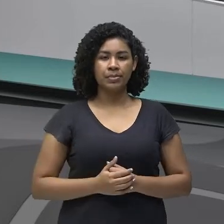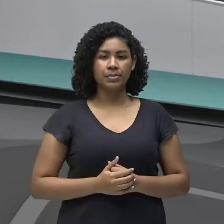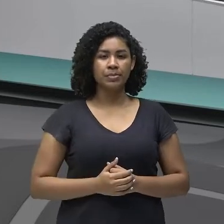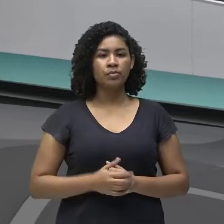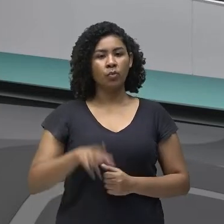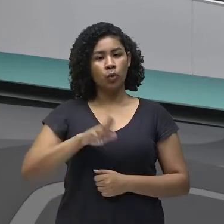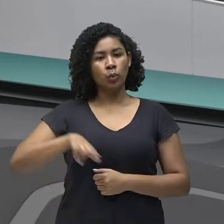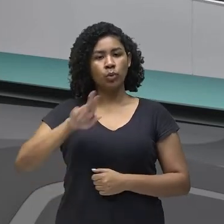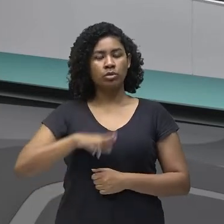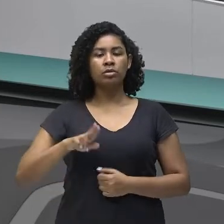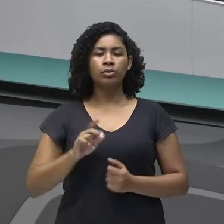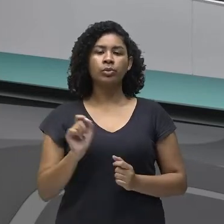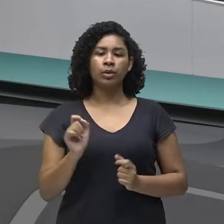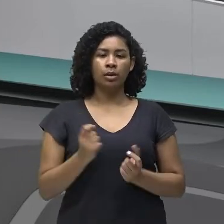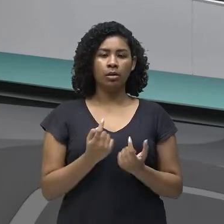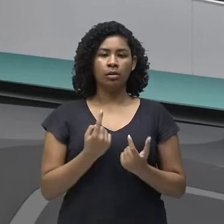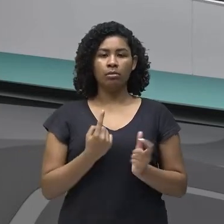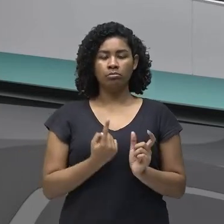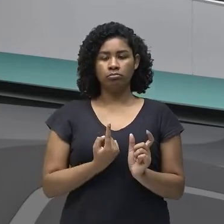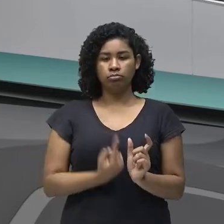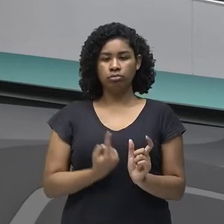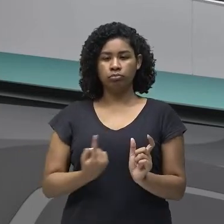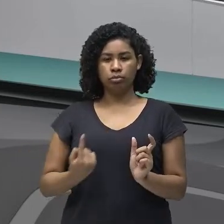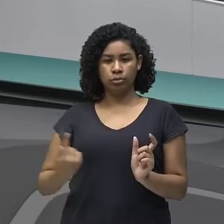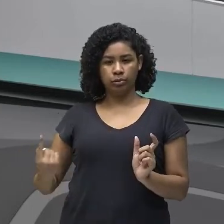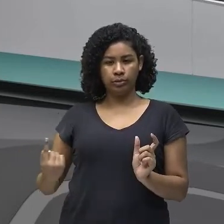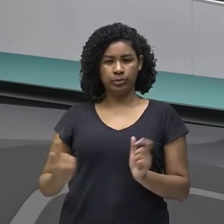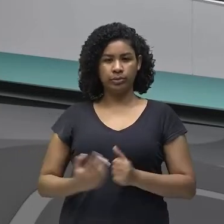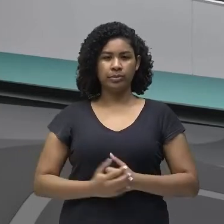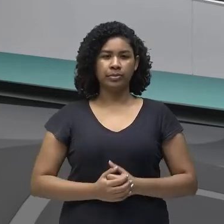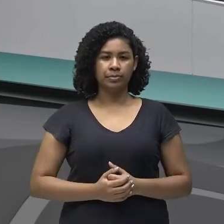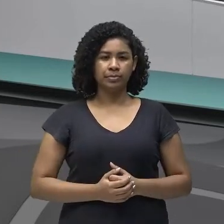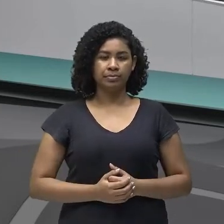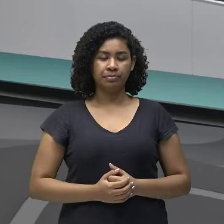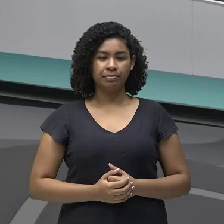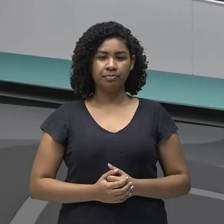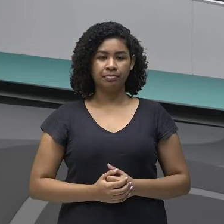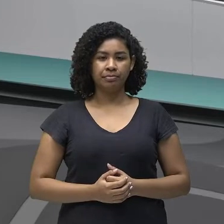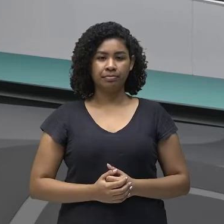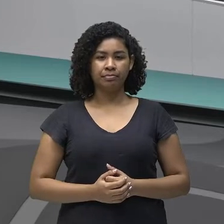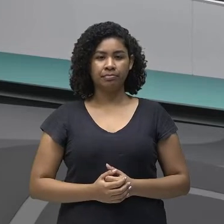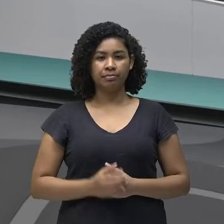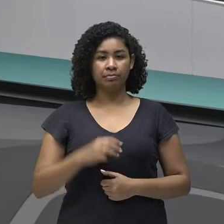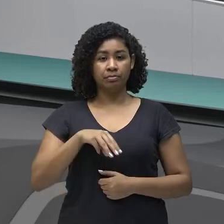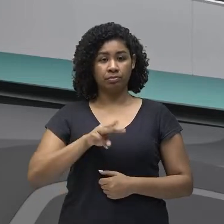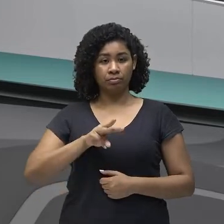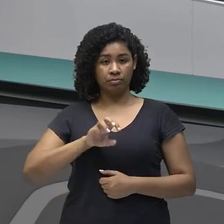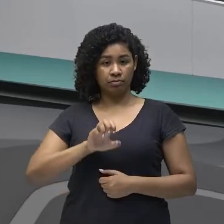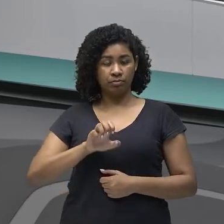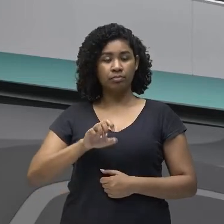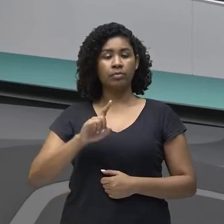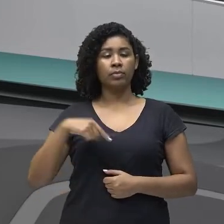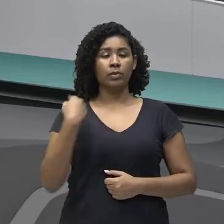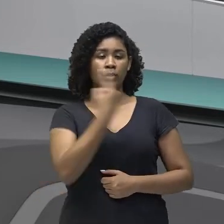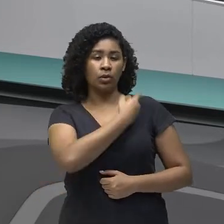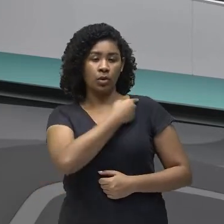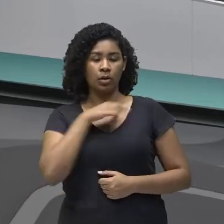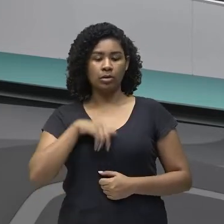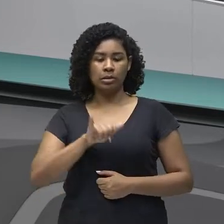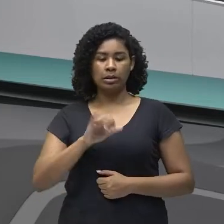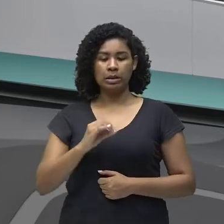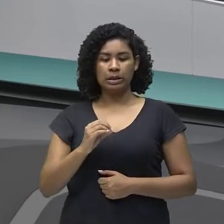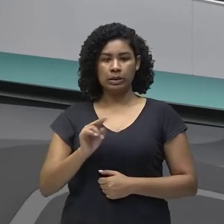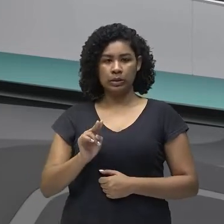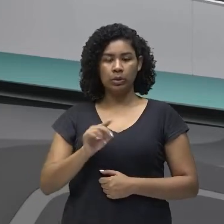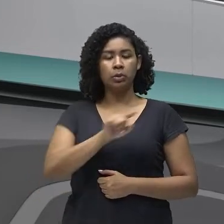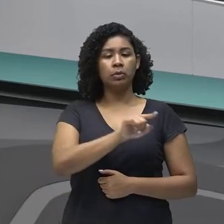plural, que são we, you e o they. Então, we, nós, you, vocês, e they,